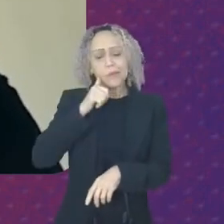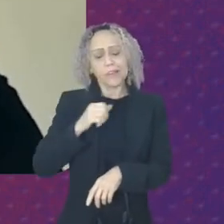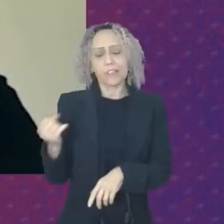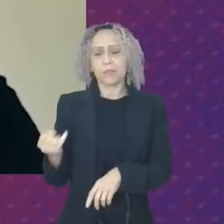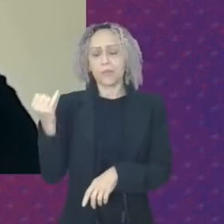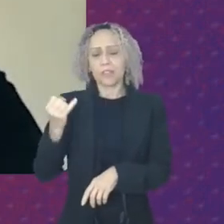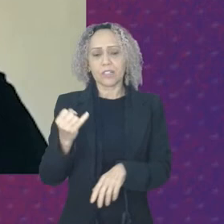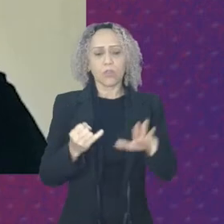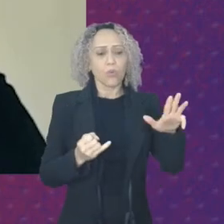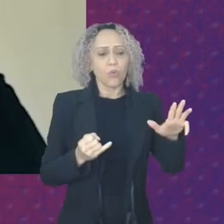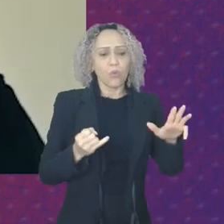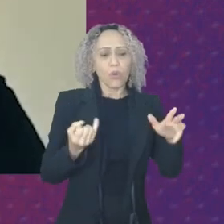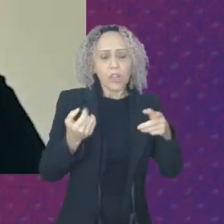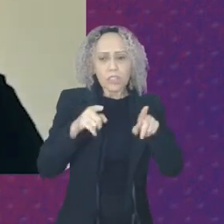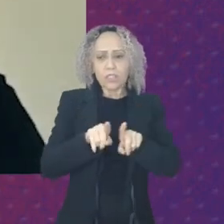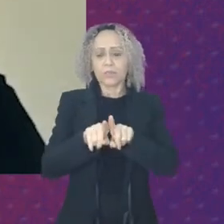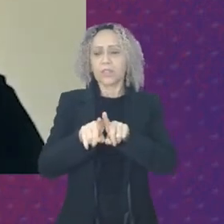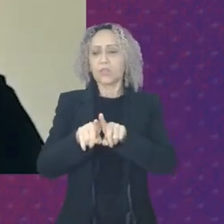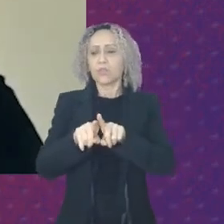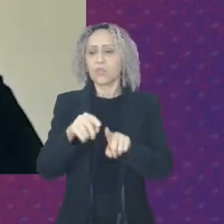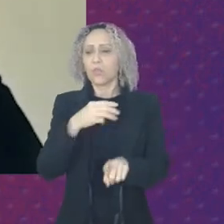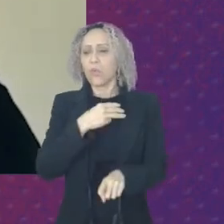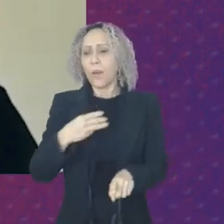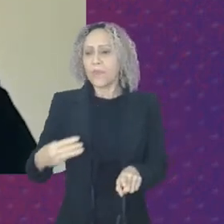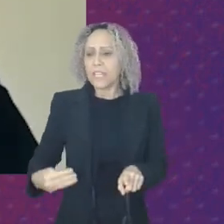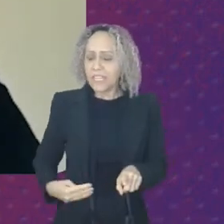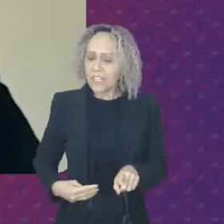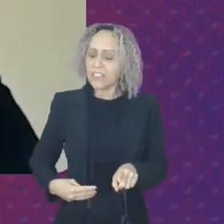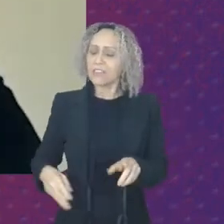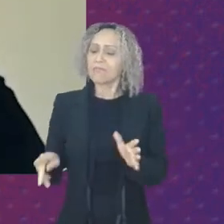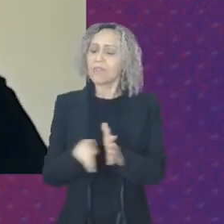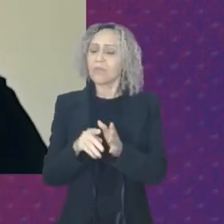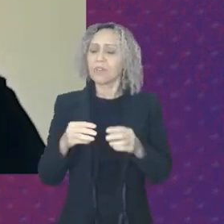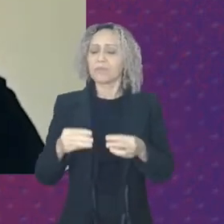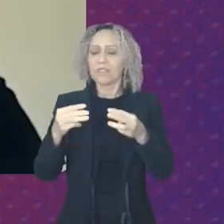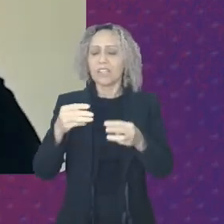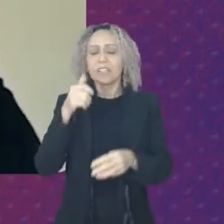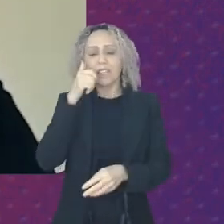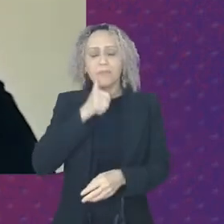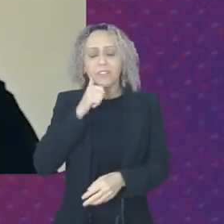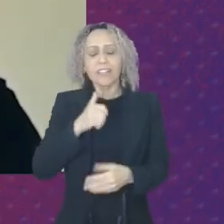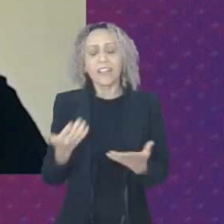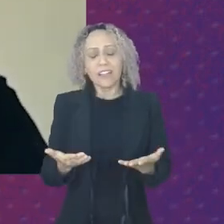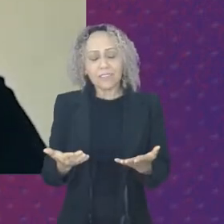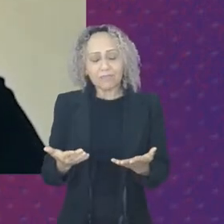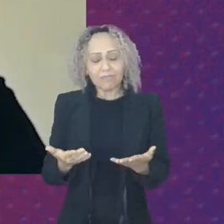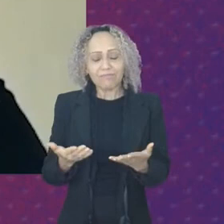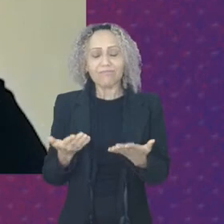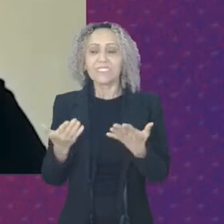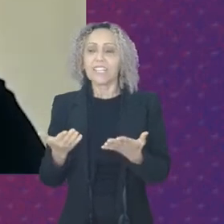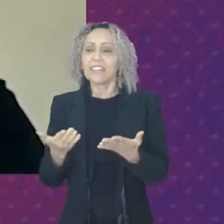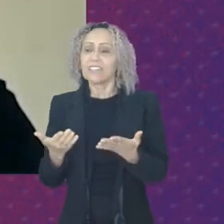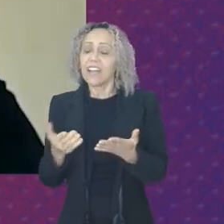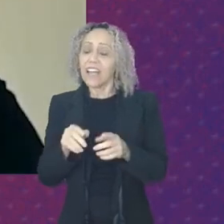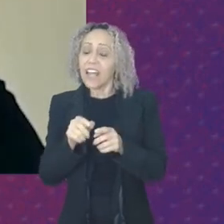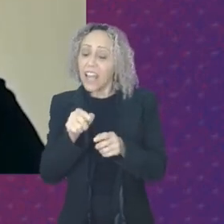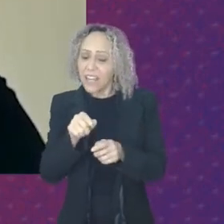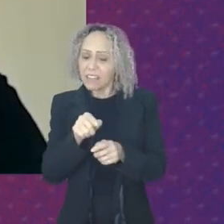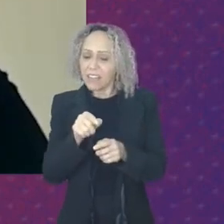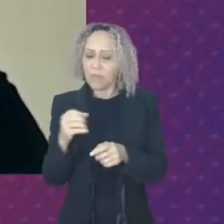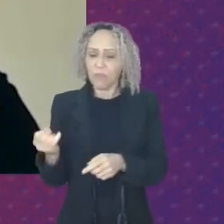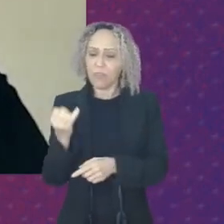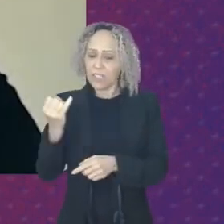ministra de Mulheres, e elas querem saber um pouco mais, e querem saber a partir de vocês, a partir das suas redes, a partir do seu